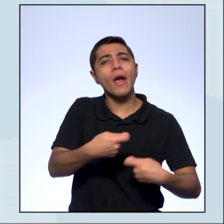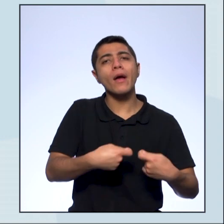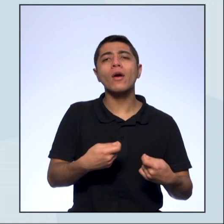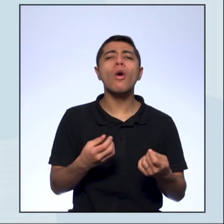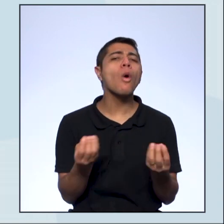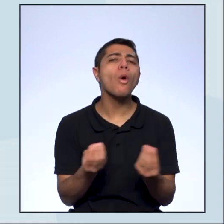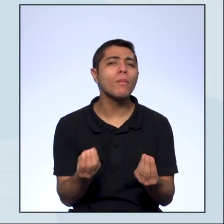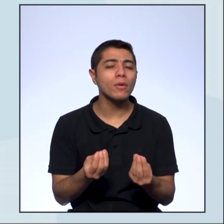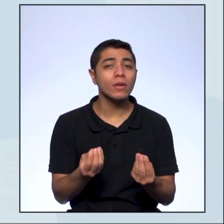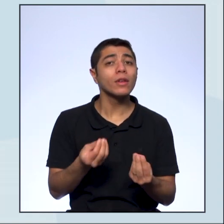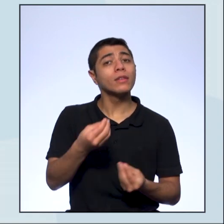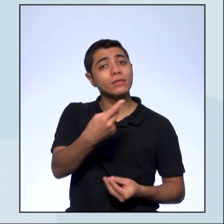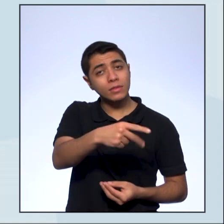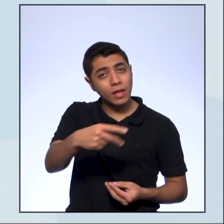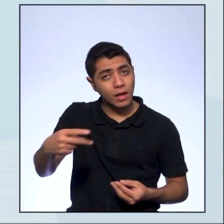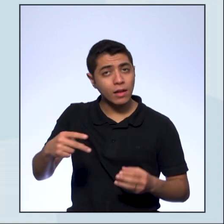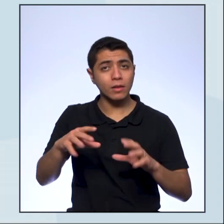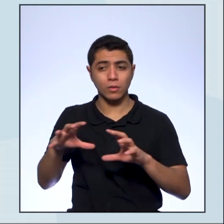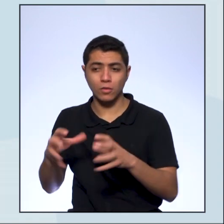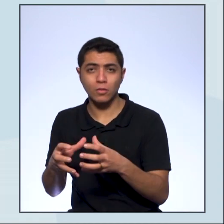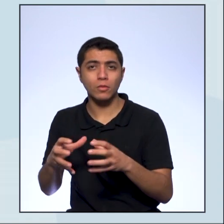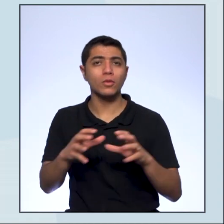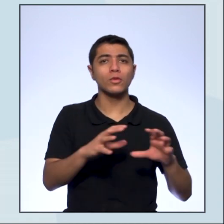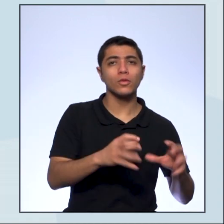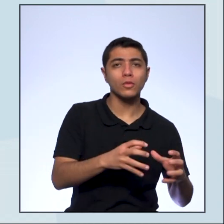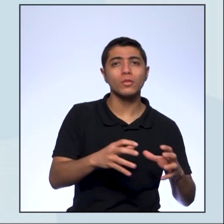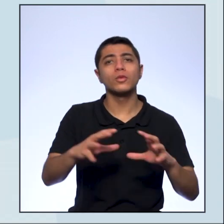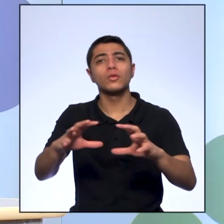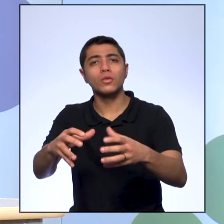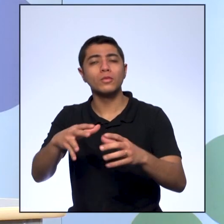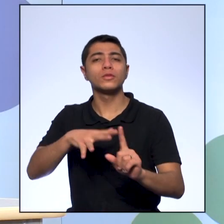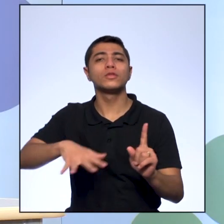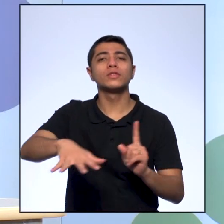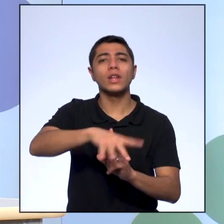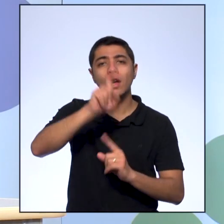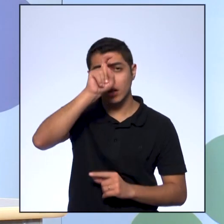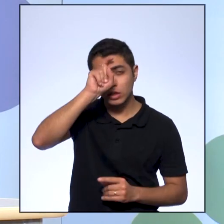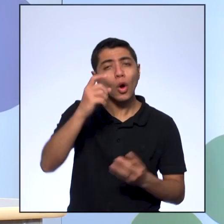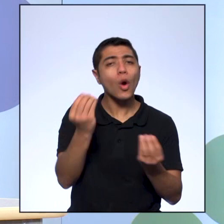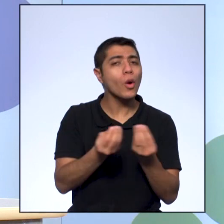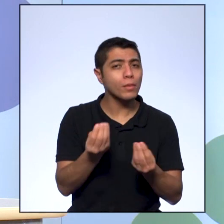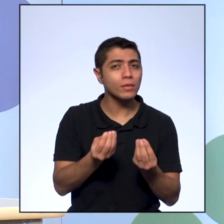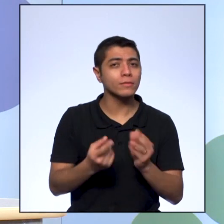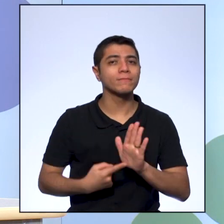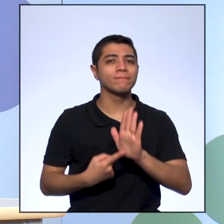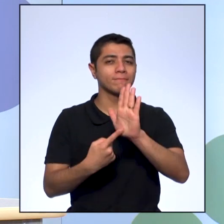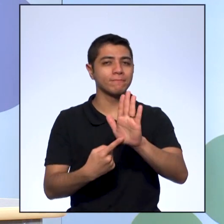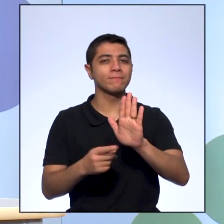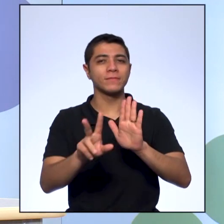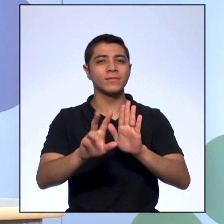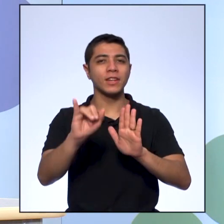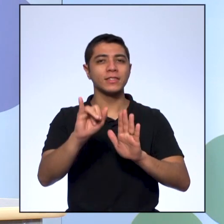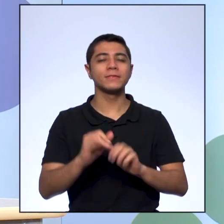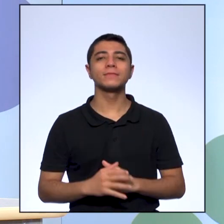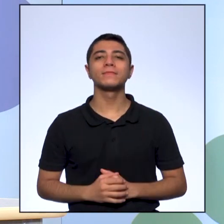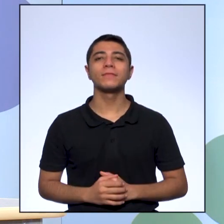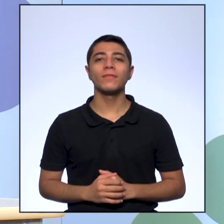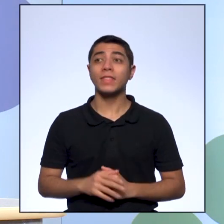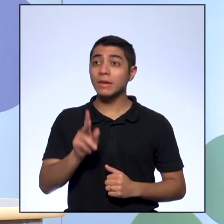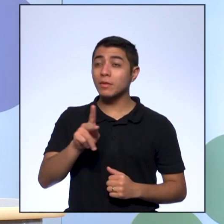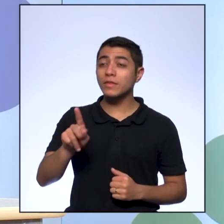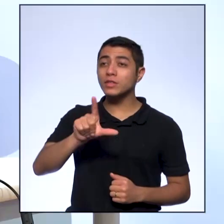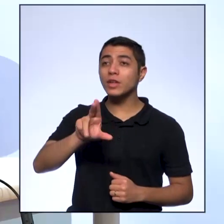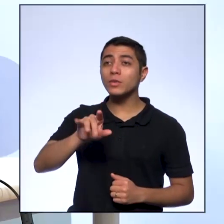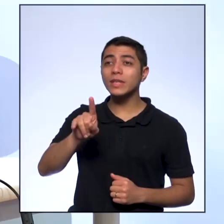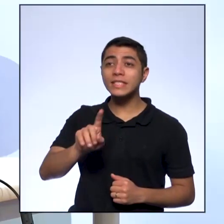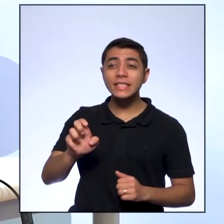às práticas dos diferentes grupos e agentes sociais. Professora Luísa, estamos ansiosos por essa aula.